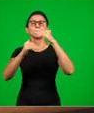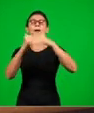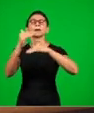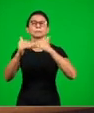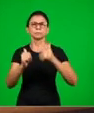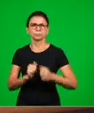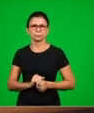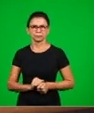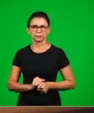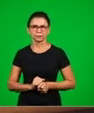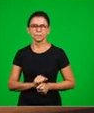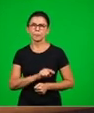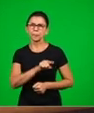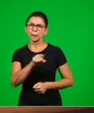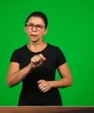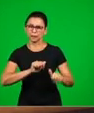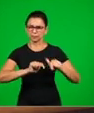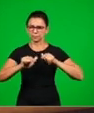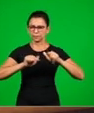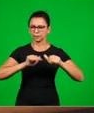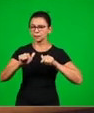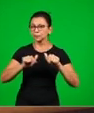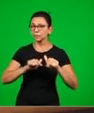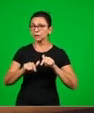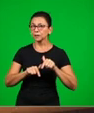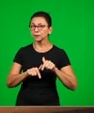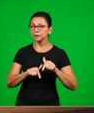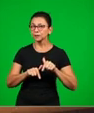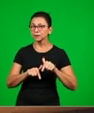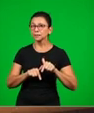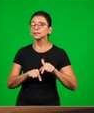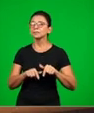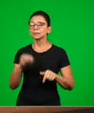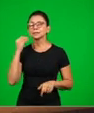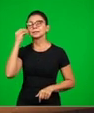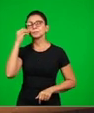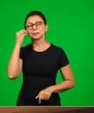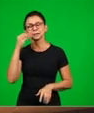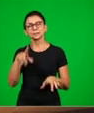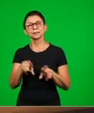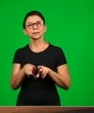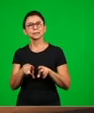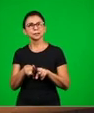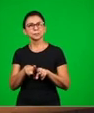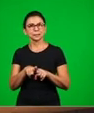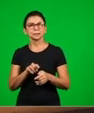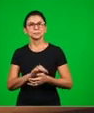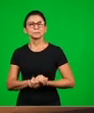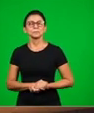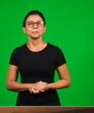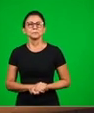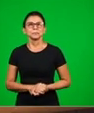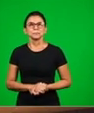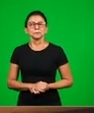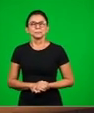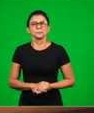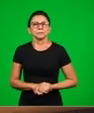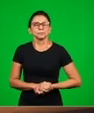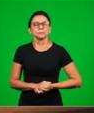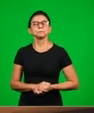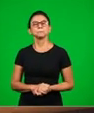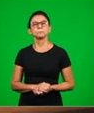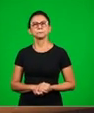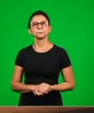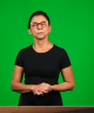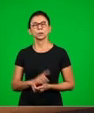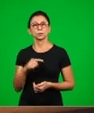Então quando você trabalha, você também vive essa mesma experiência. A experiência ela não dissocia não. Aquilo que nós realizamos